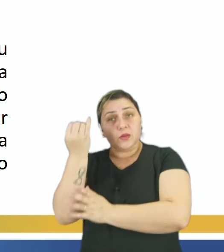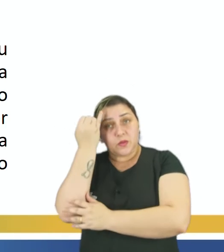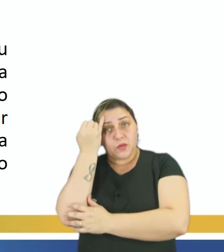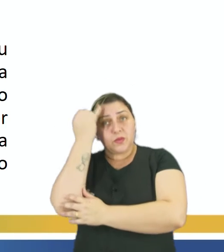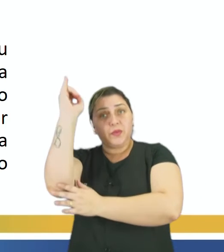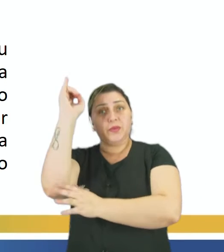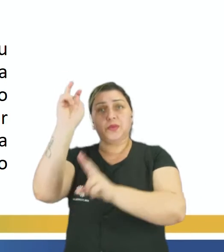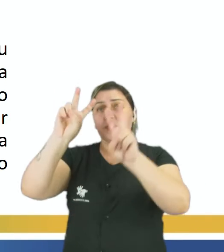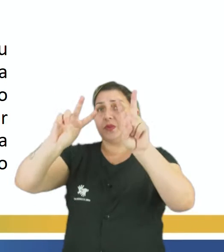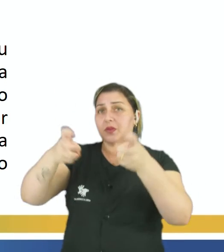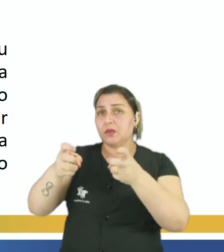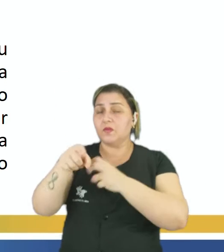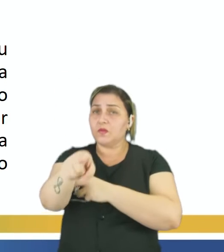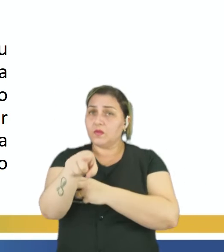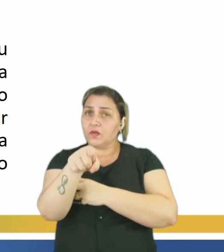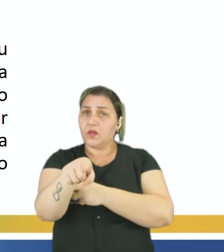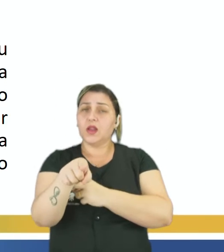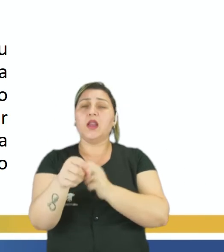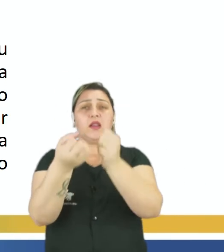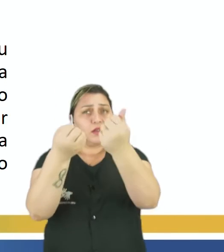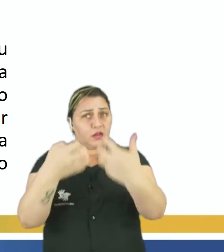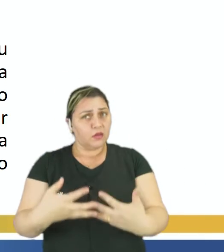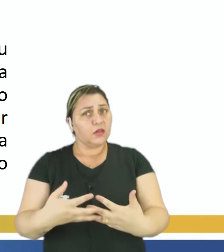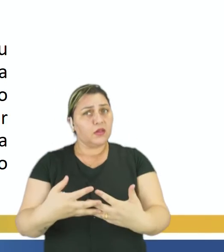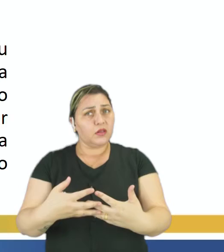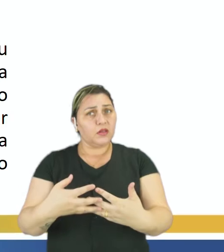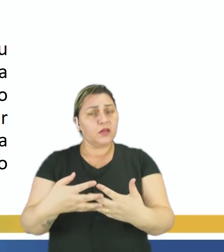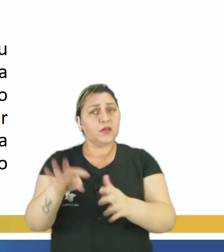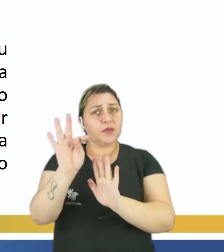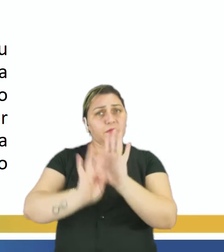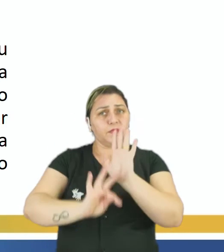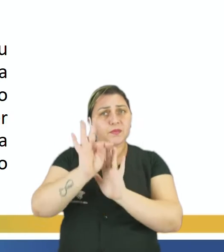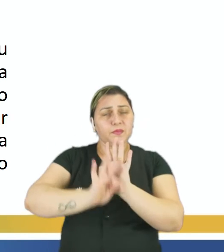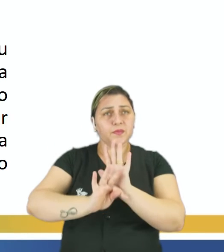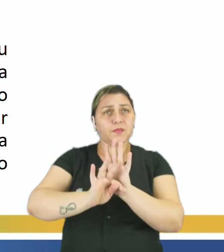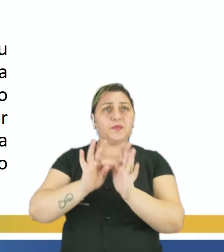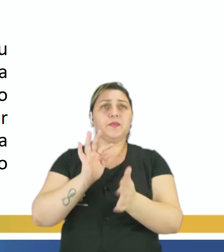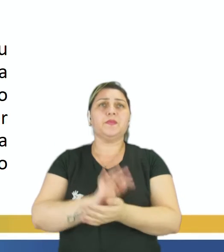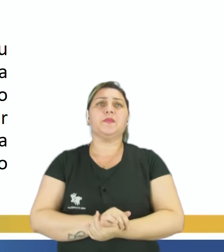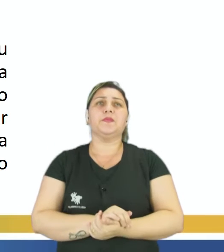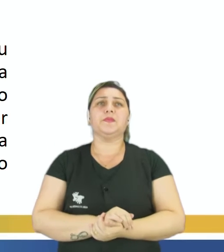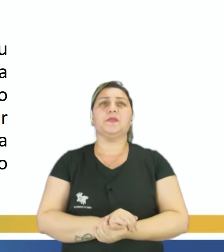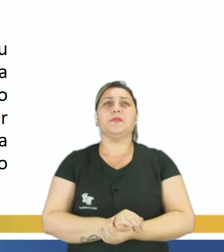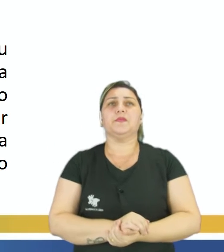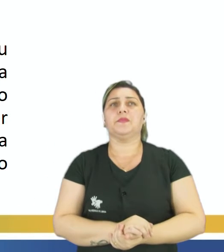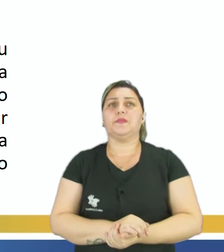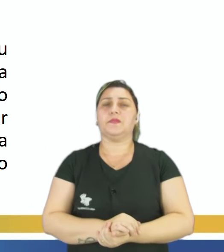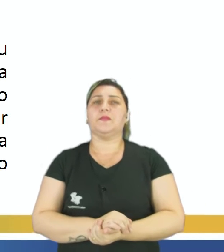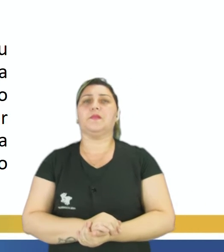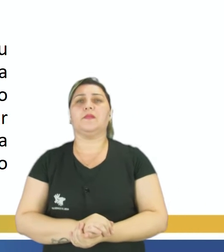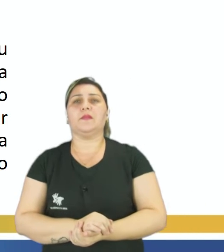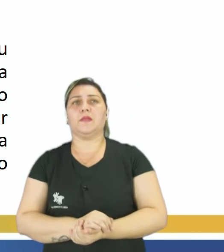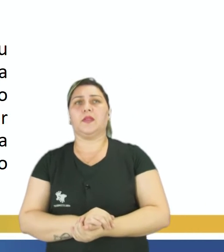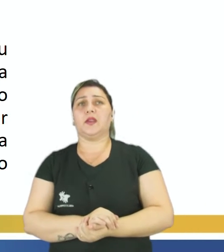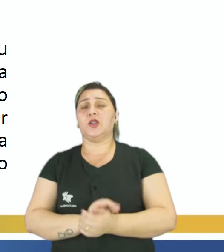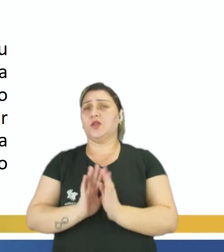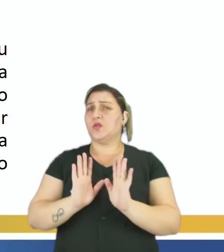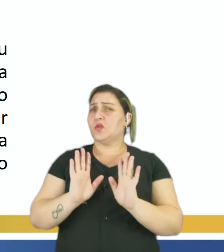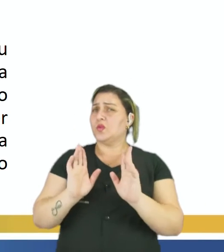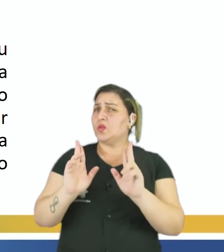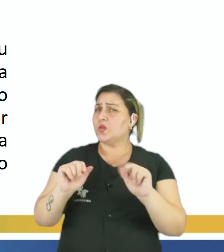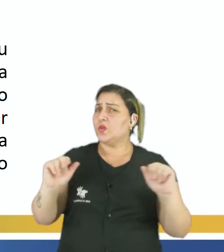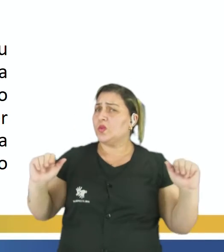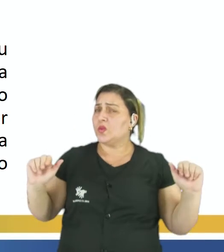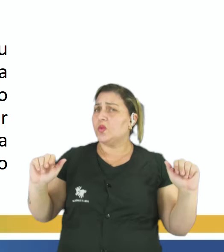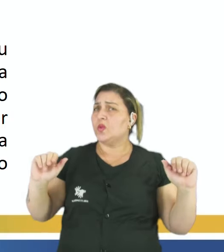do tema que você está falando, do texto que você está sendo analisando, né? Está abordando. Jamais você